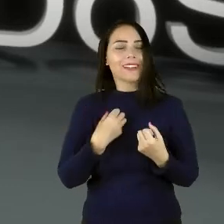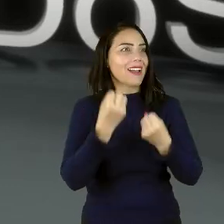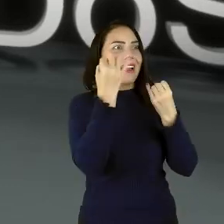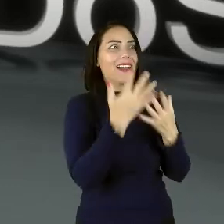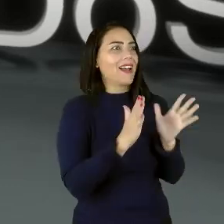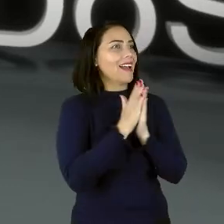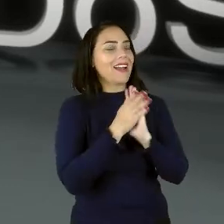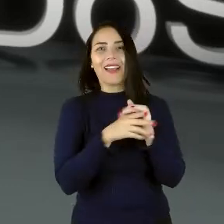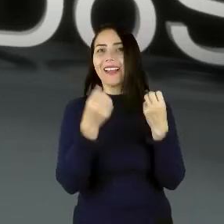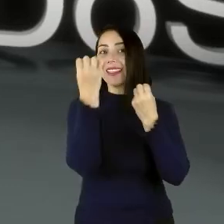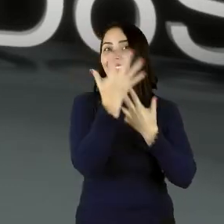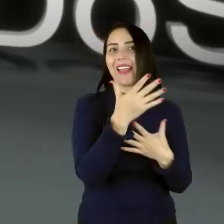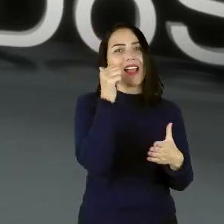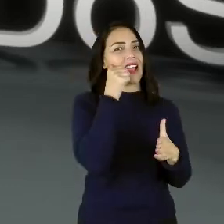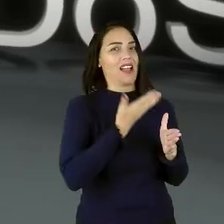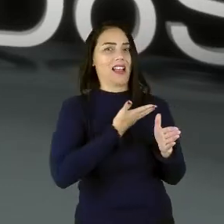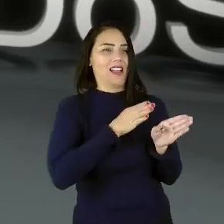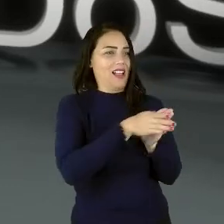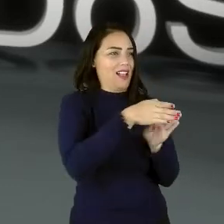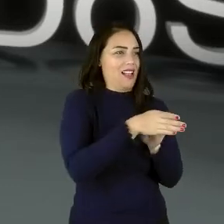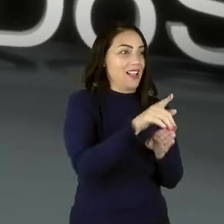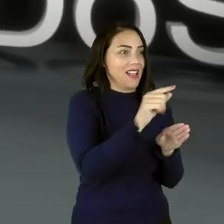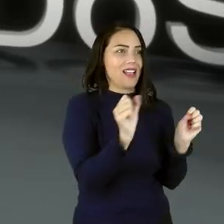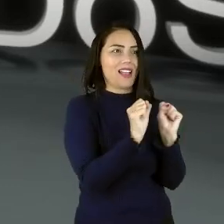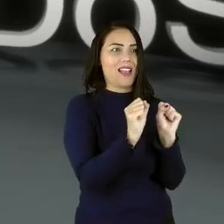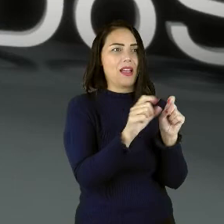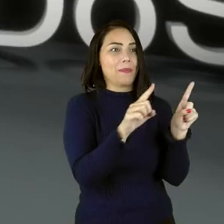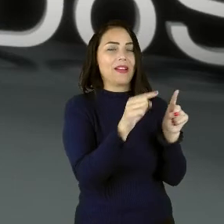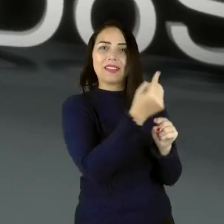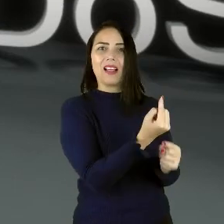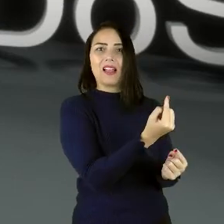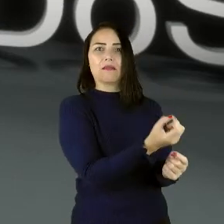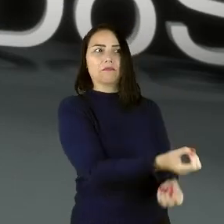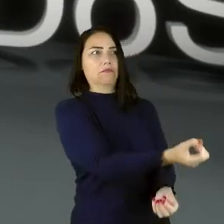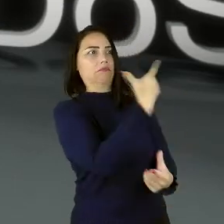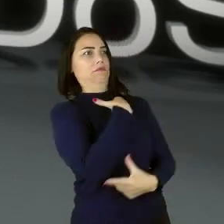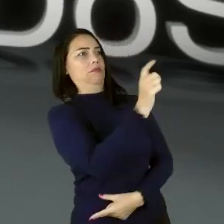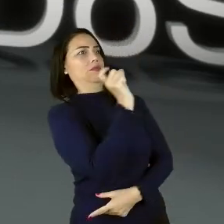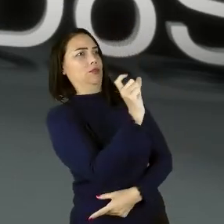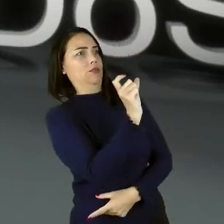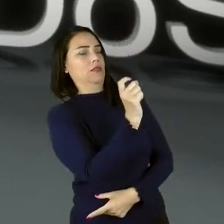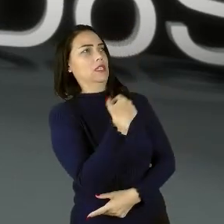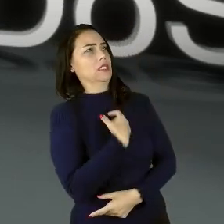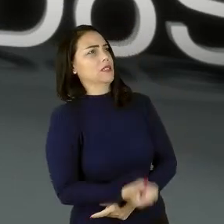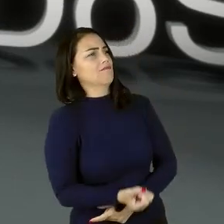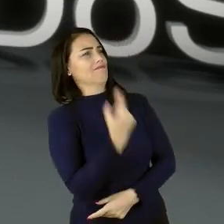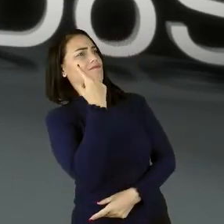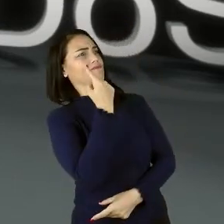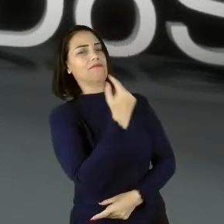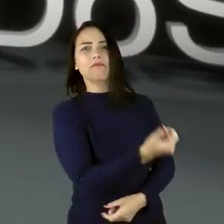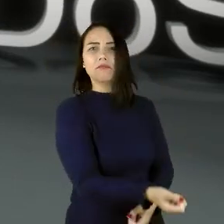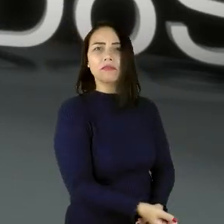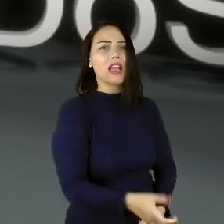minha orientadora, ela ficou super empolgada com a ideia, mas com uma única palavra ela me fez entrar em pânico. Ela me disse